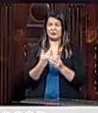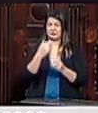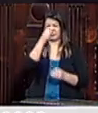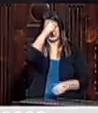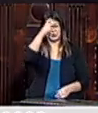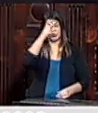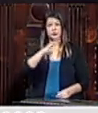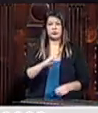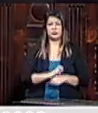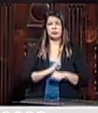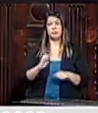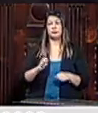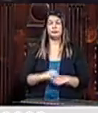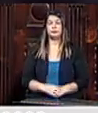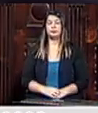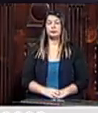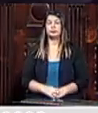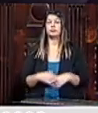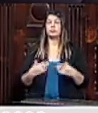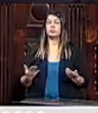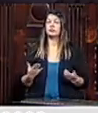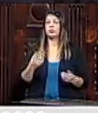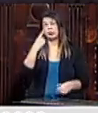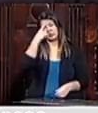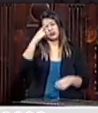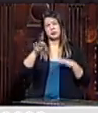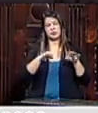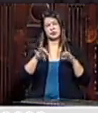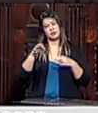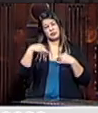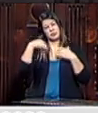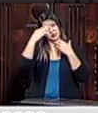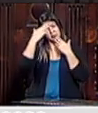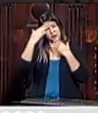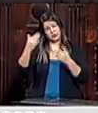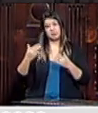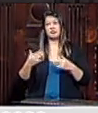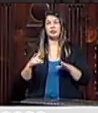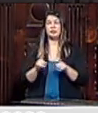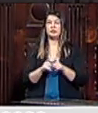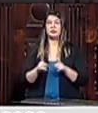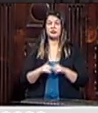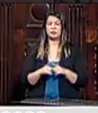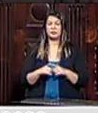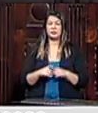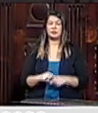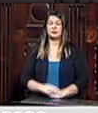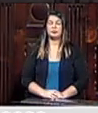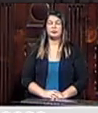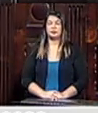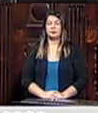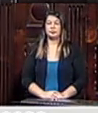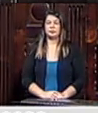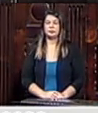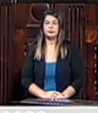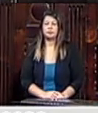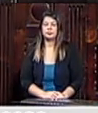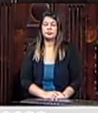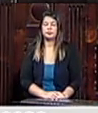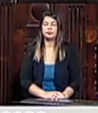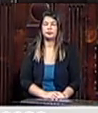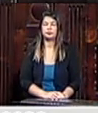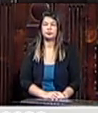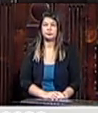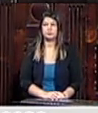que sofrem com as ressacas. Então, essa é a ideia do projeto. Agradeço aos deputados que emendaram e pedir a aprovação dele em segundo turno também. Obrigado, presidente. Pela ordem, senhor